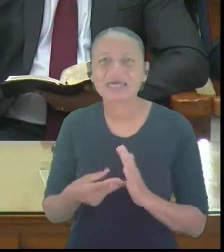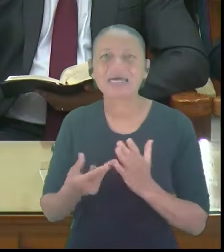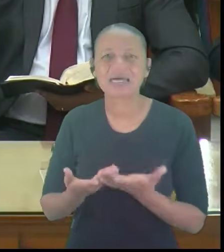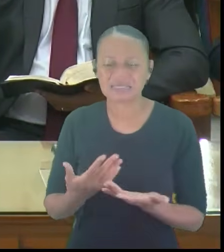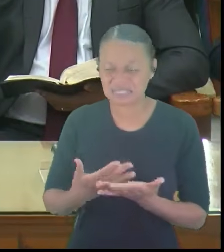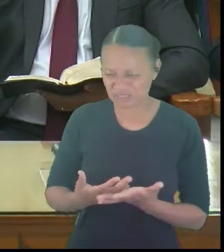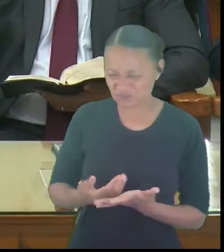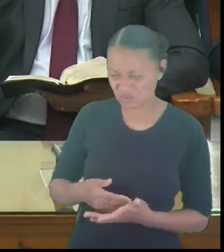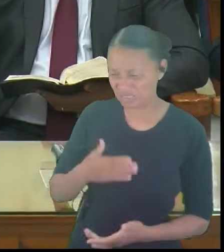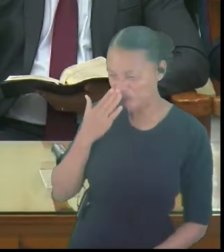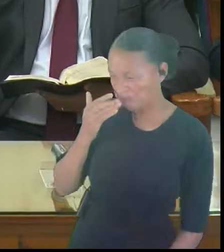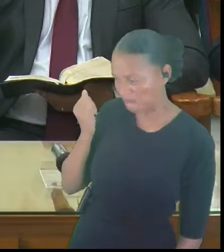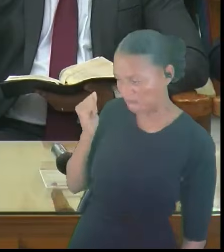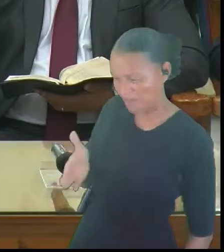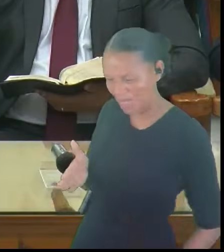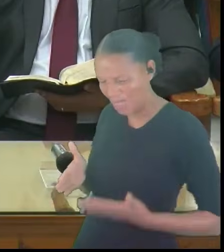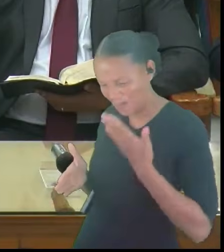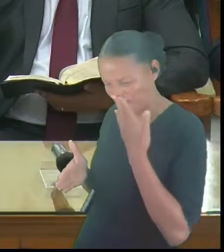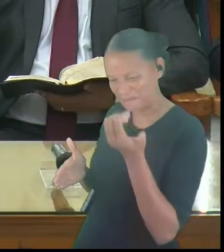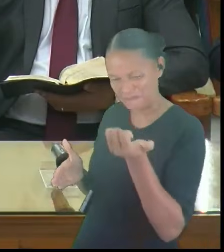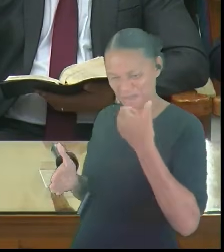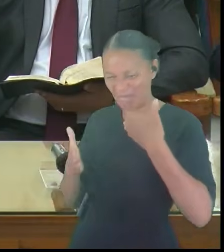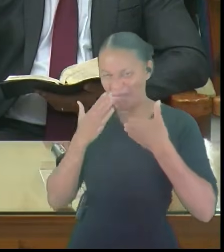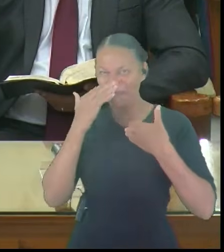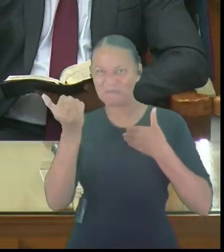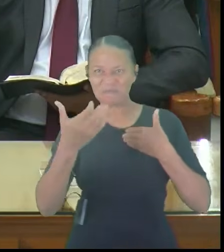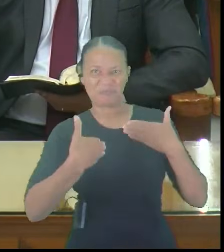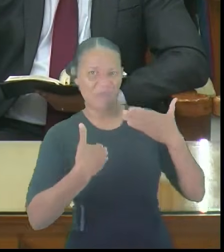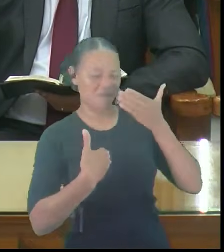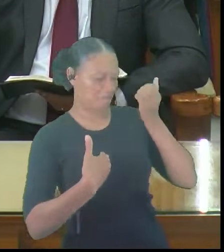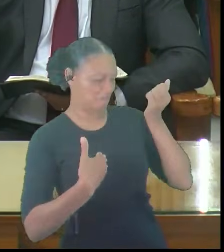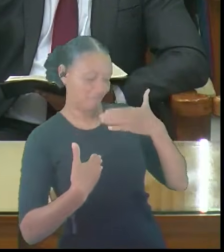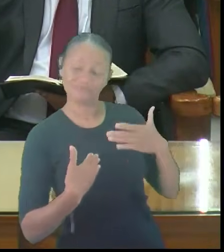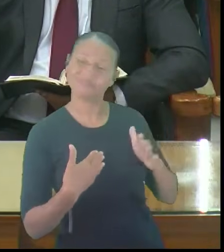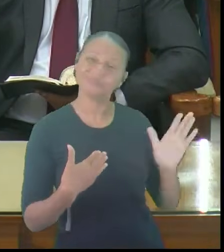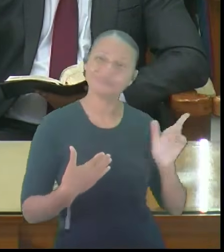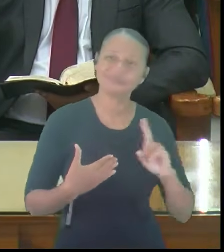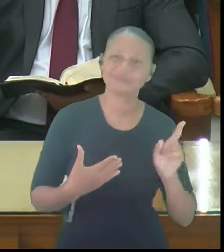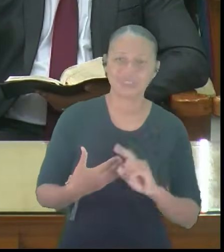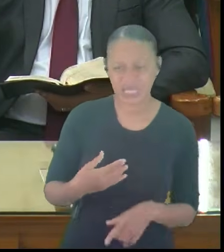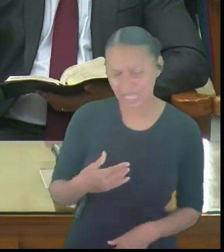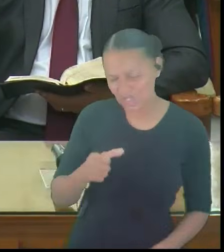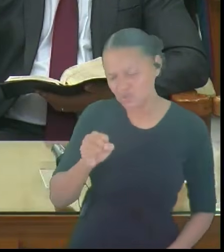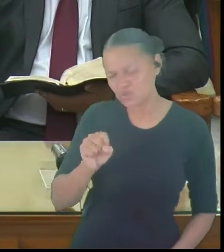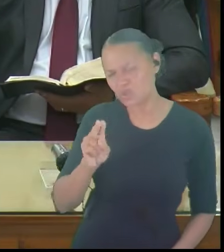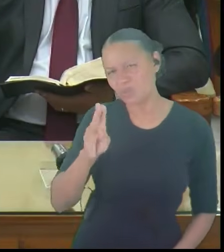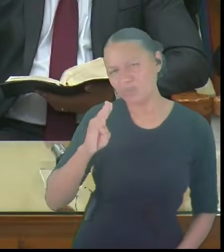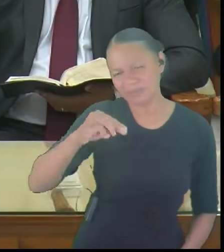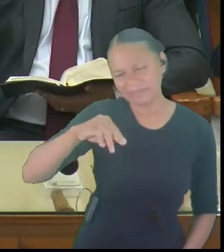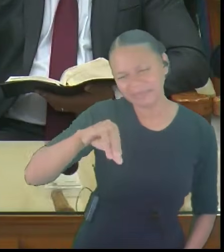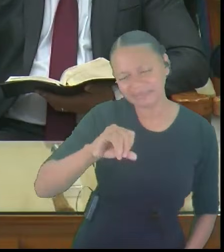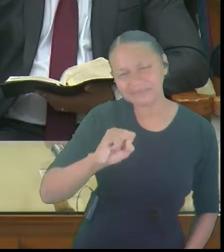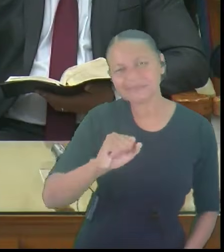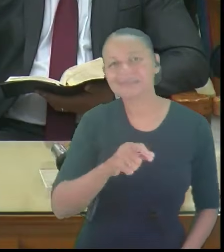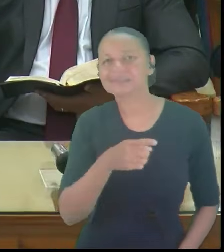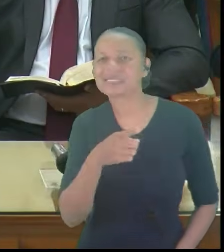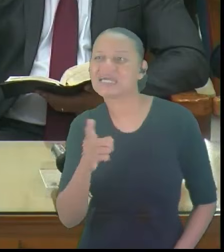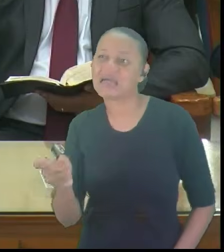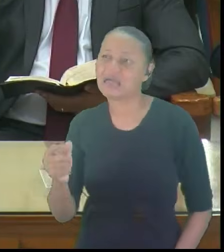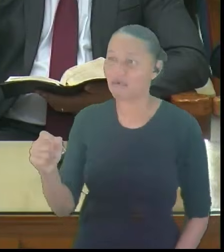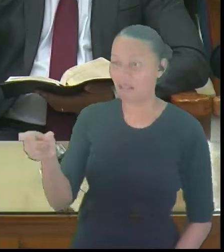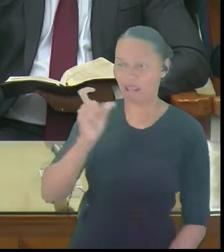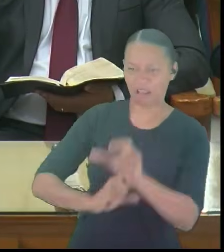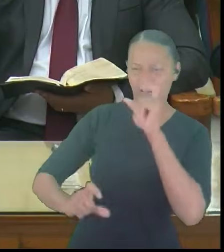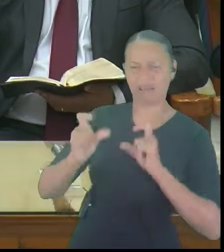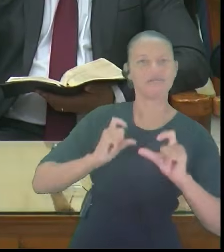ser pisada. Submissão não é ser humilhada. Submissão não é ser escrachada. Submissão não é ser